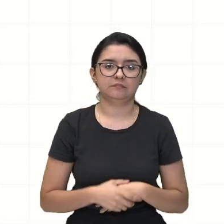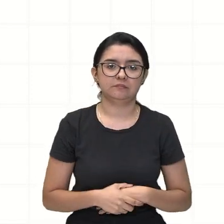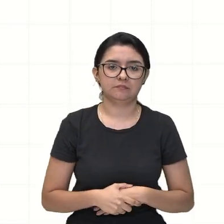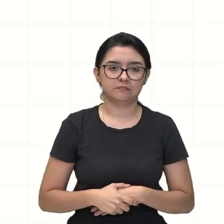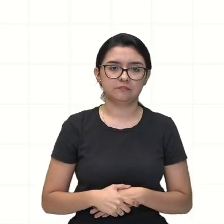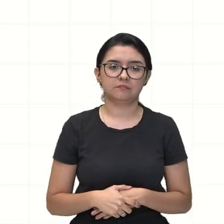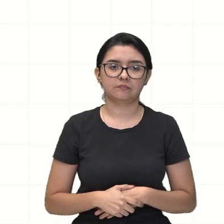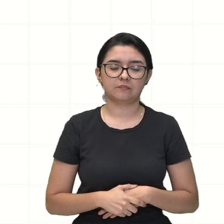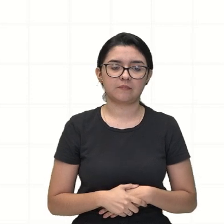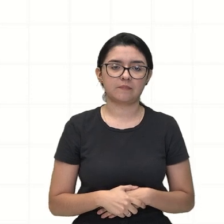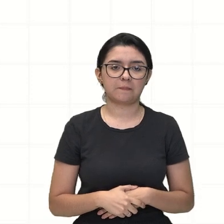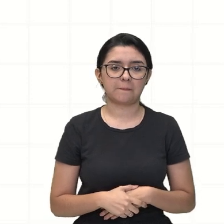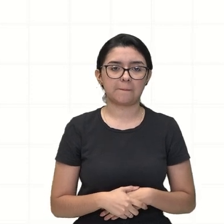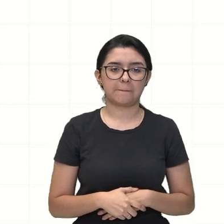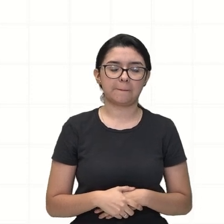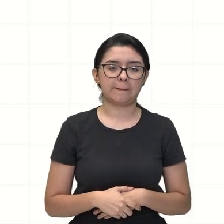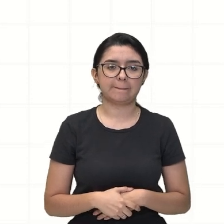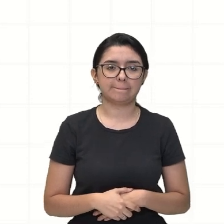15/35.